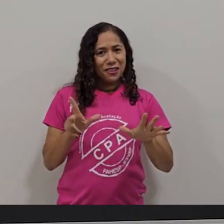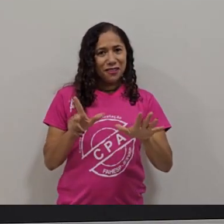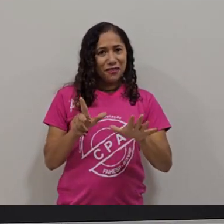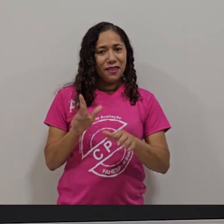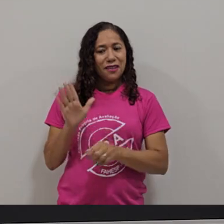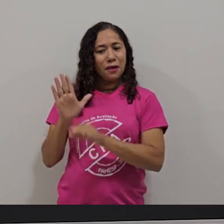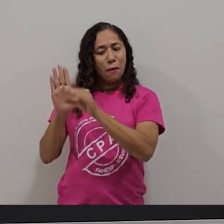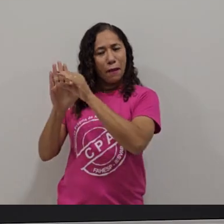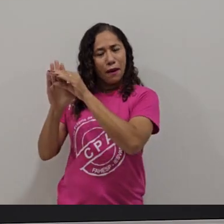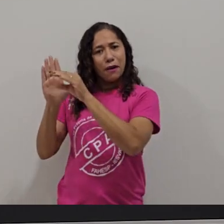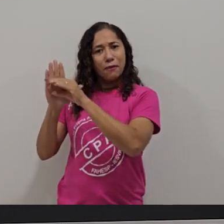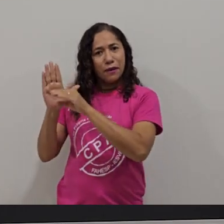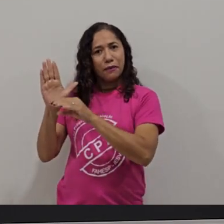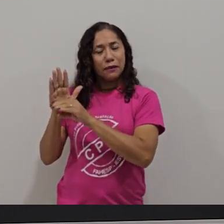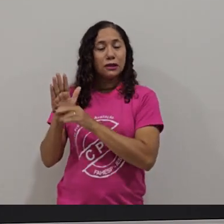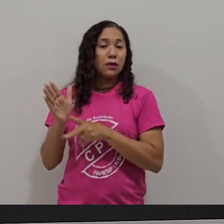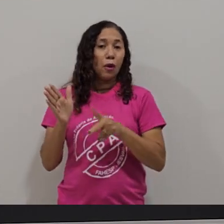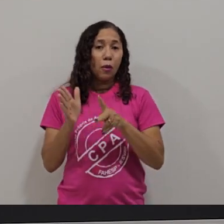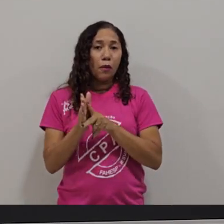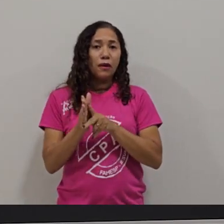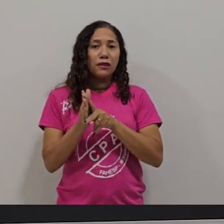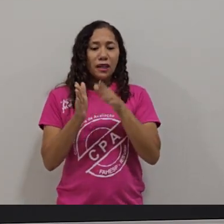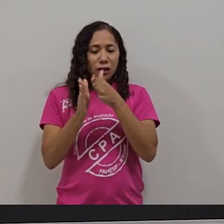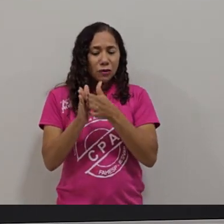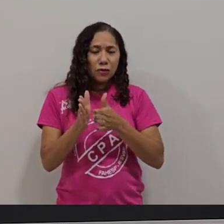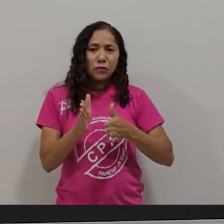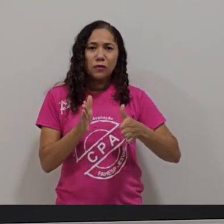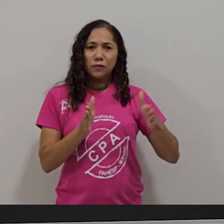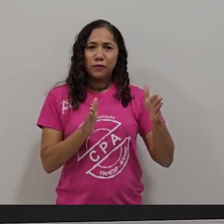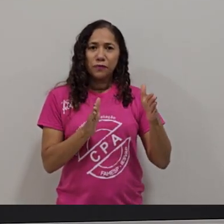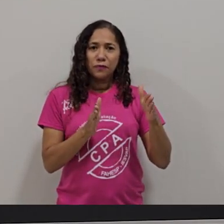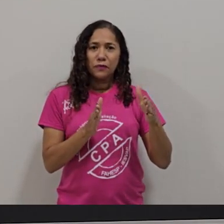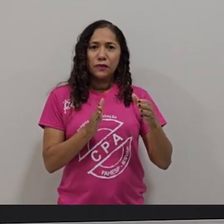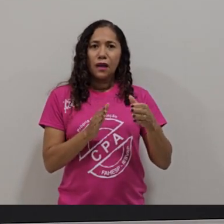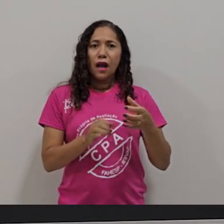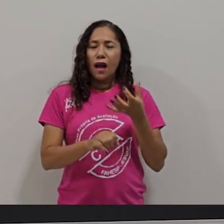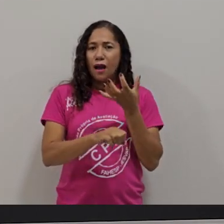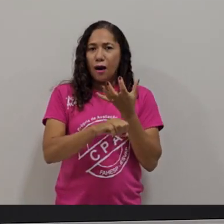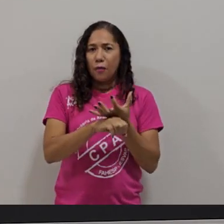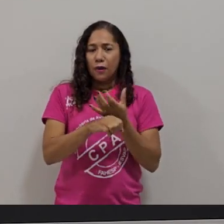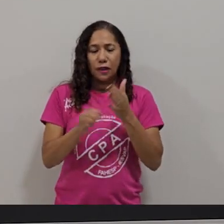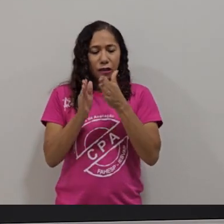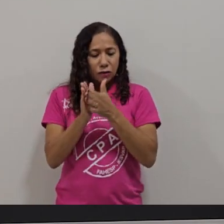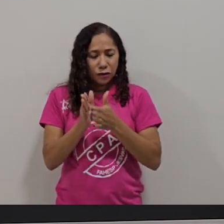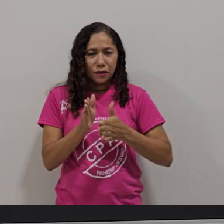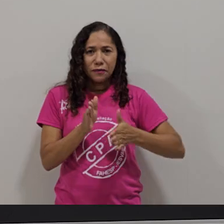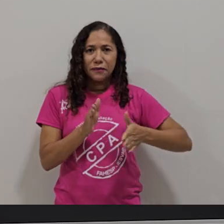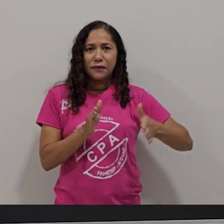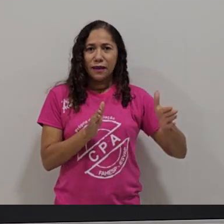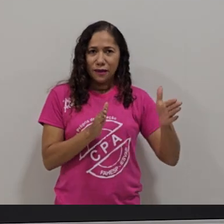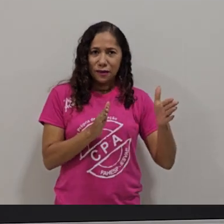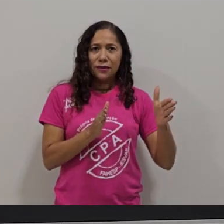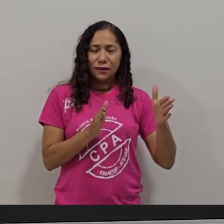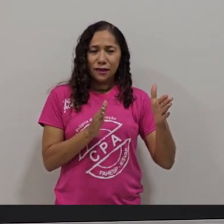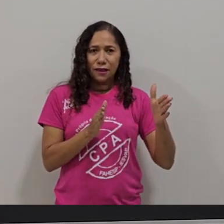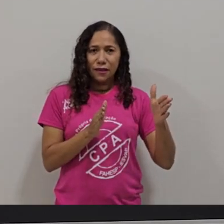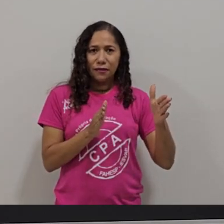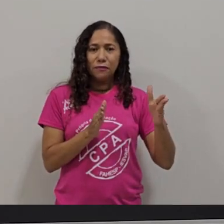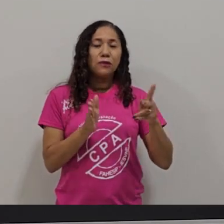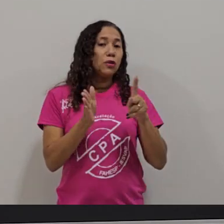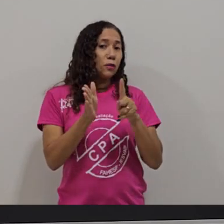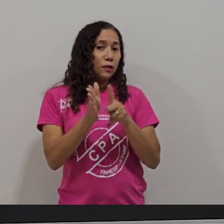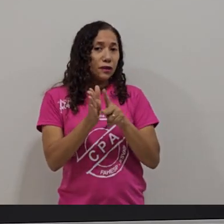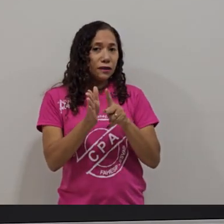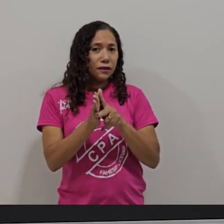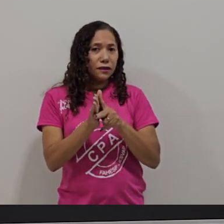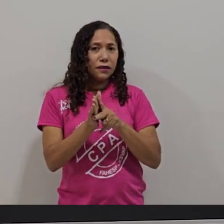grade curricular. O projeto integrador, ele era uma modalidade de extensão, não deixa de ser uma modalidade de projeto de